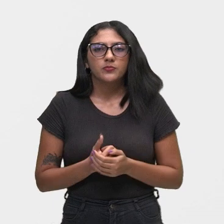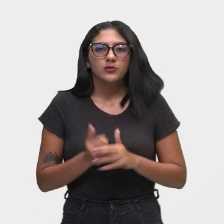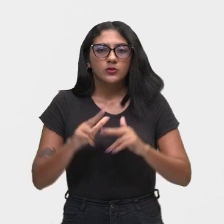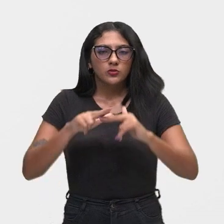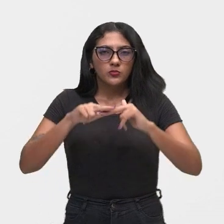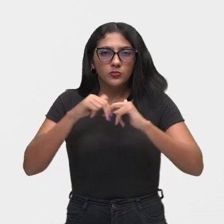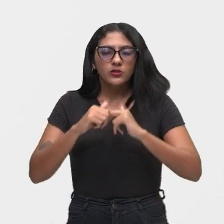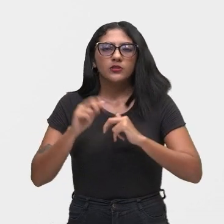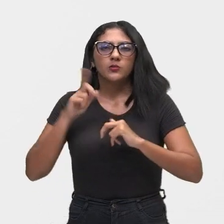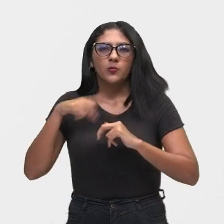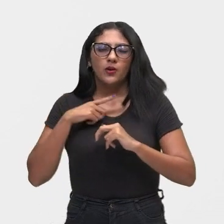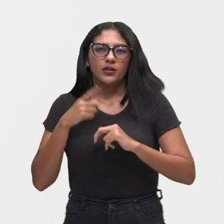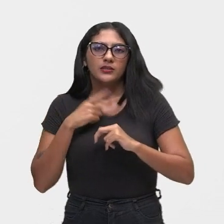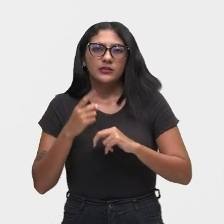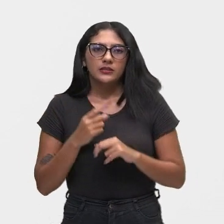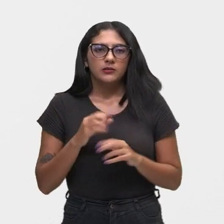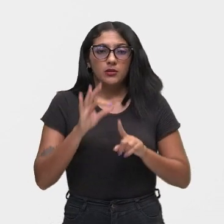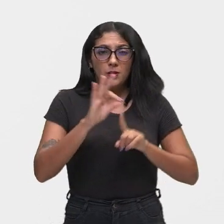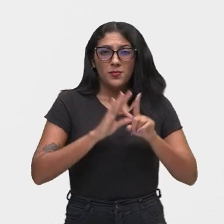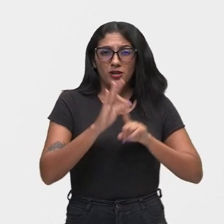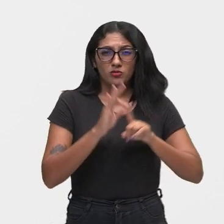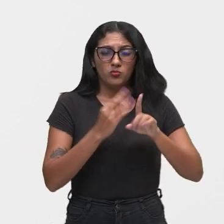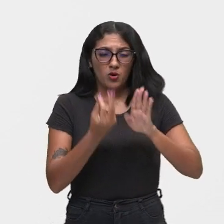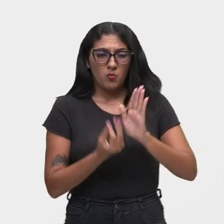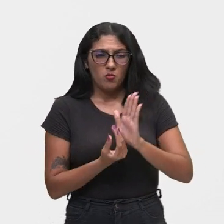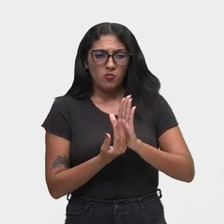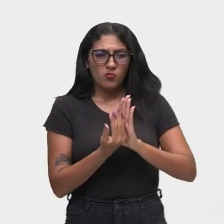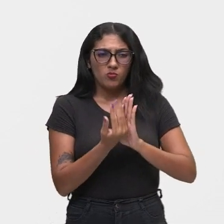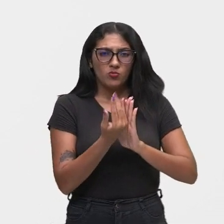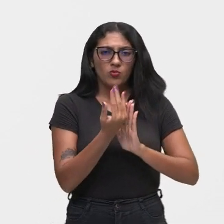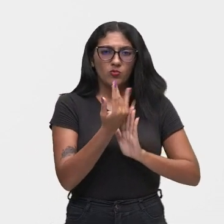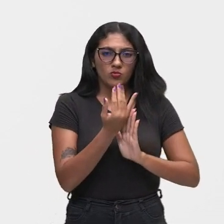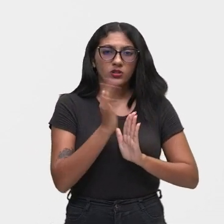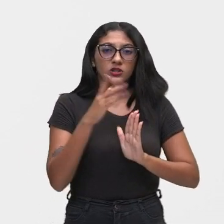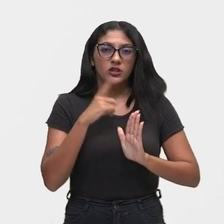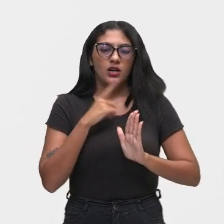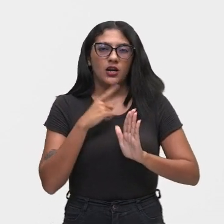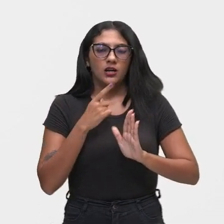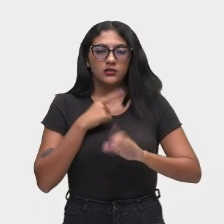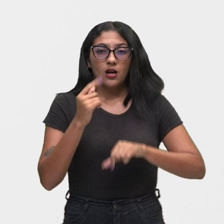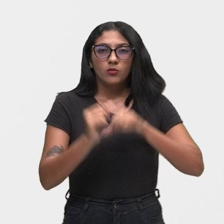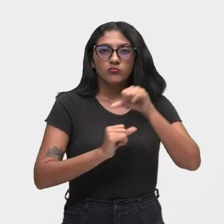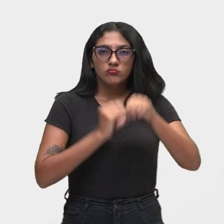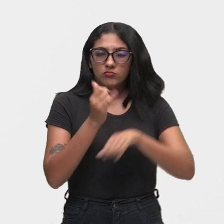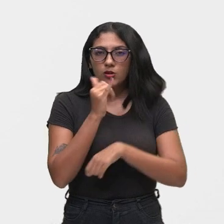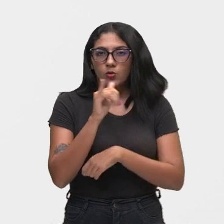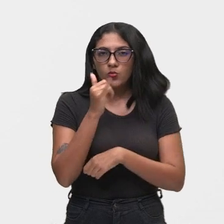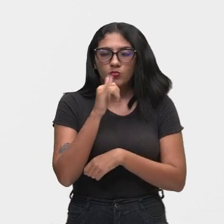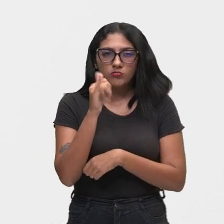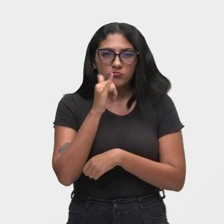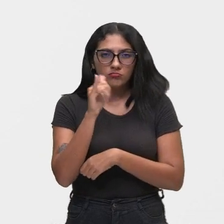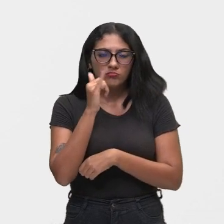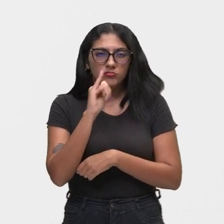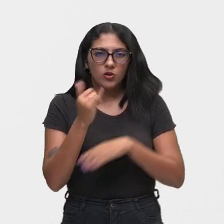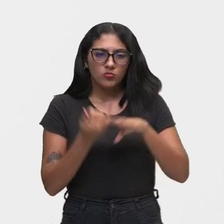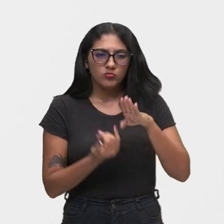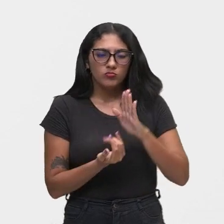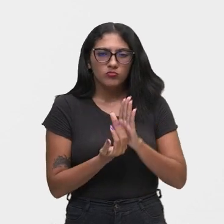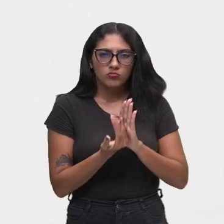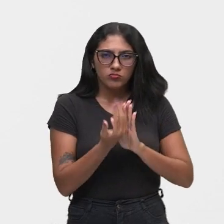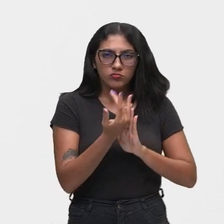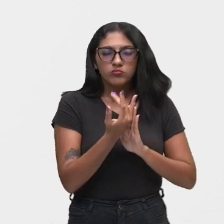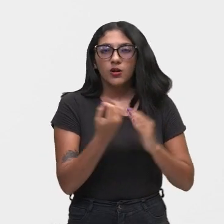ali participasse O vapor já era a transformação da energia, né,